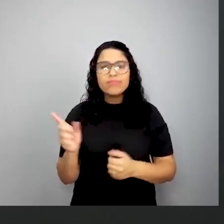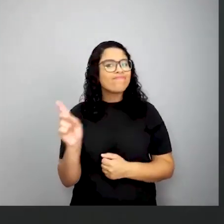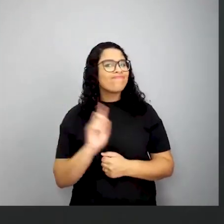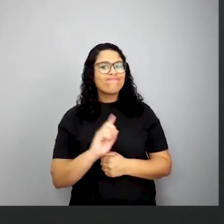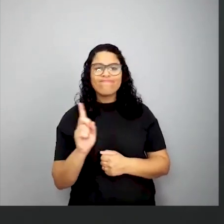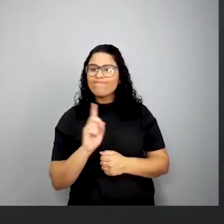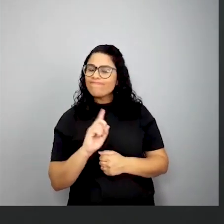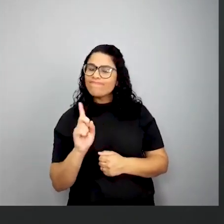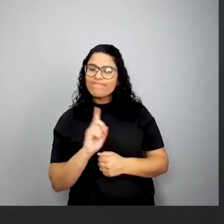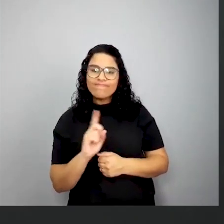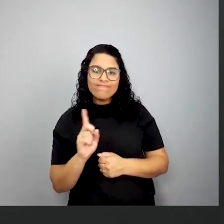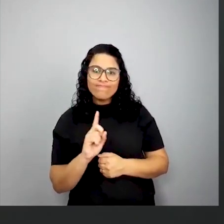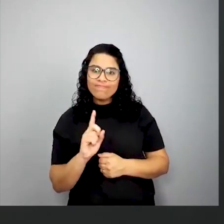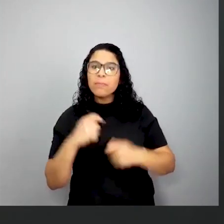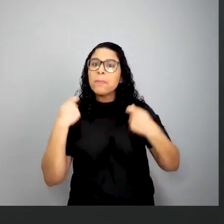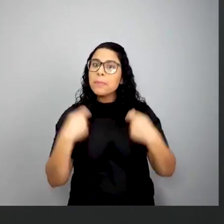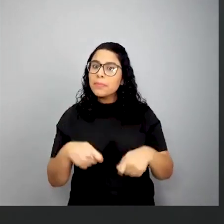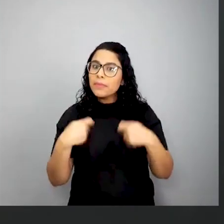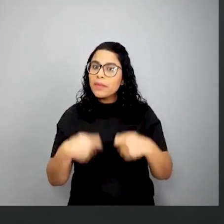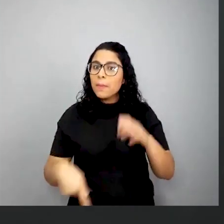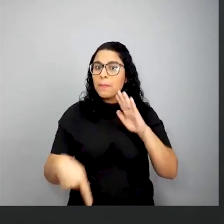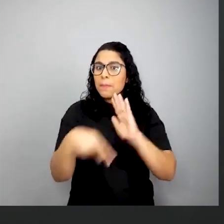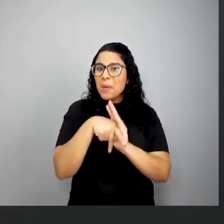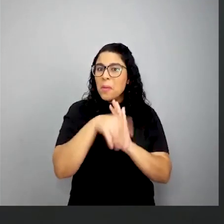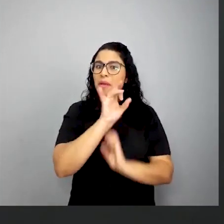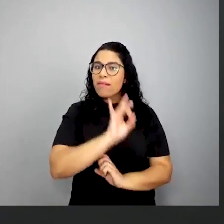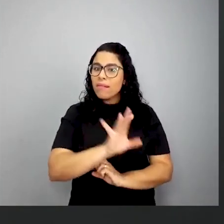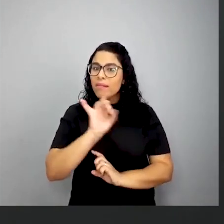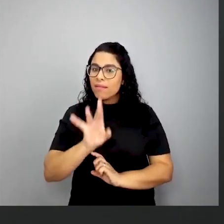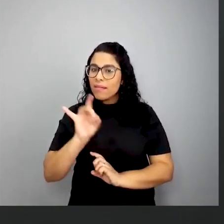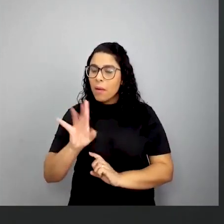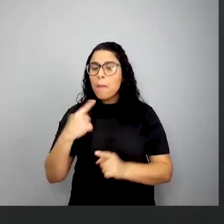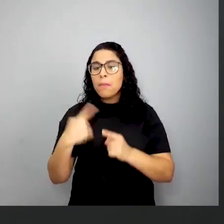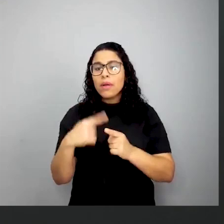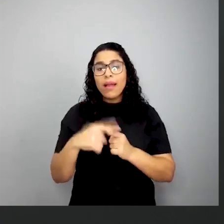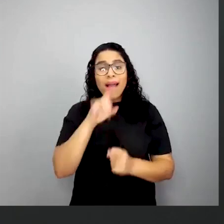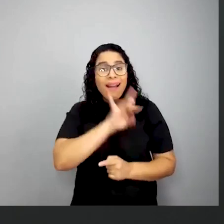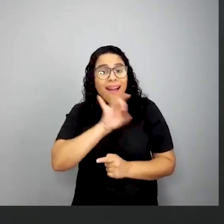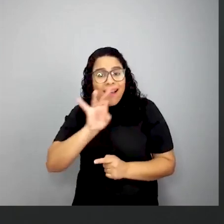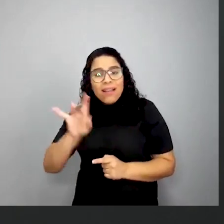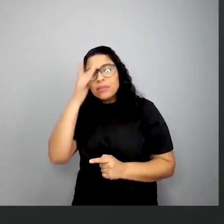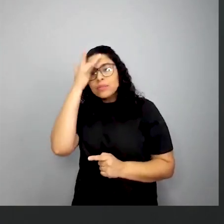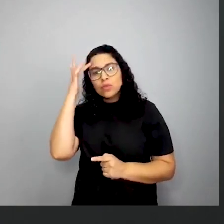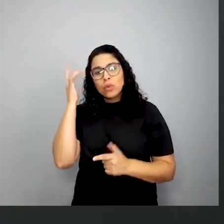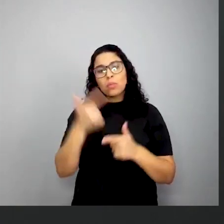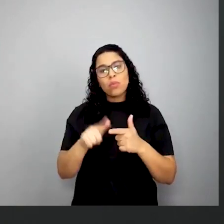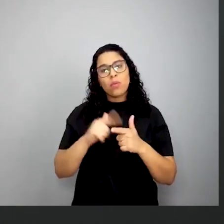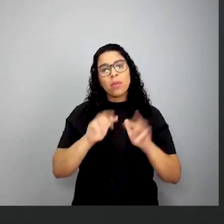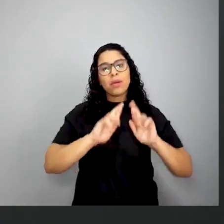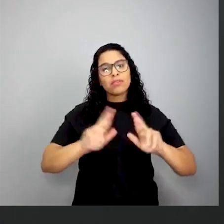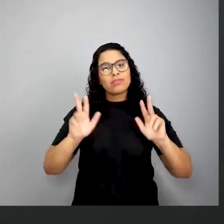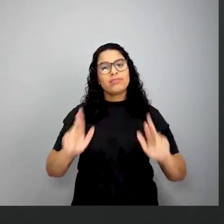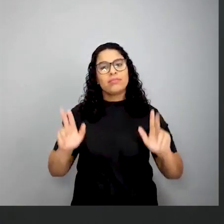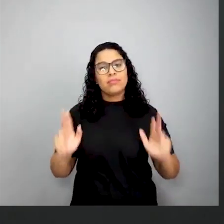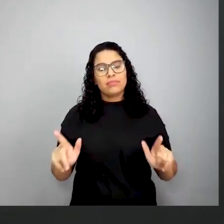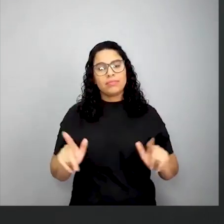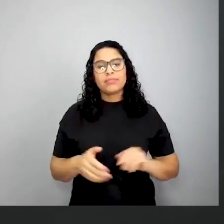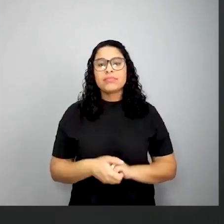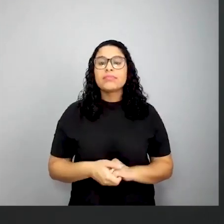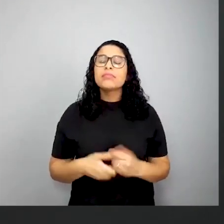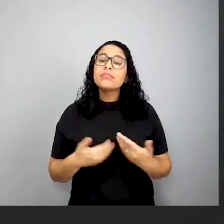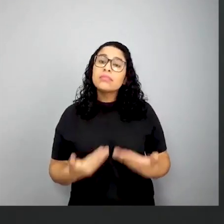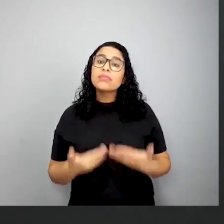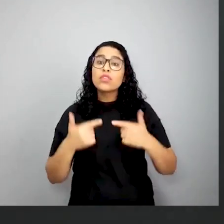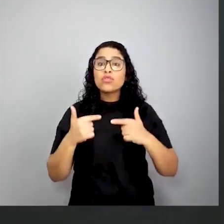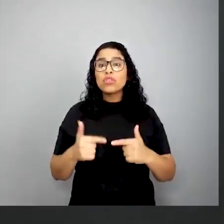O nível dessa curvatura, a espessura, isso varia de pessoa para pessoa. Uma coisa chata em relação à miopia, porque eu